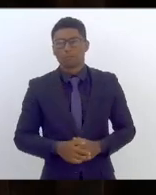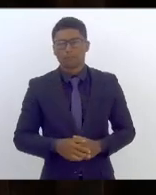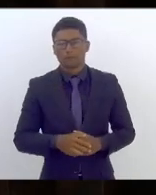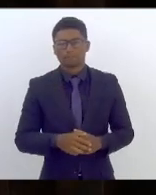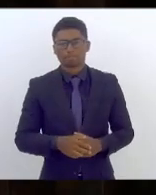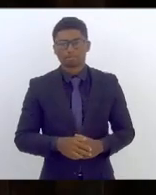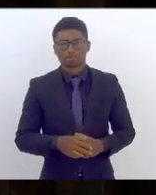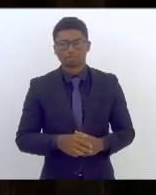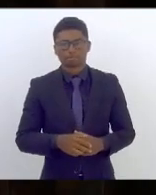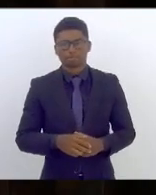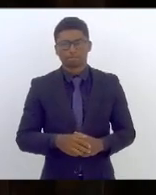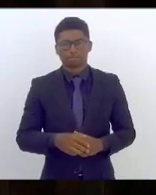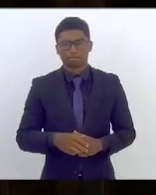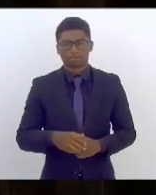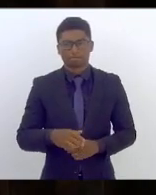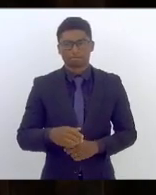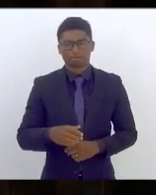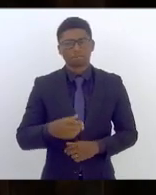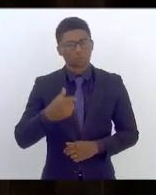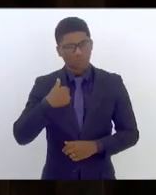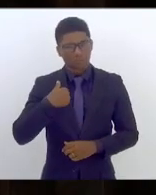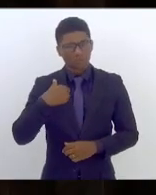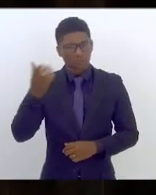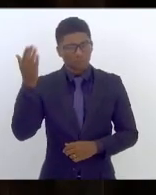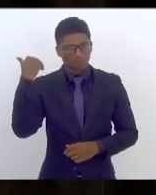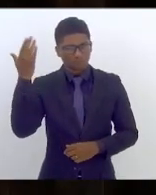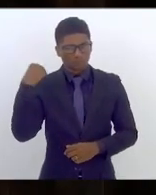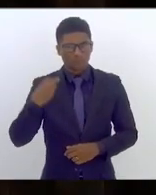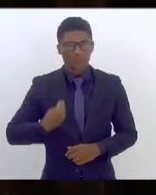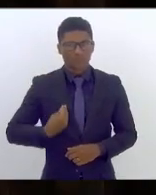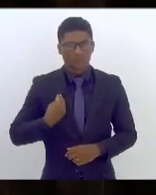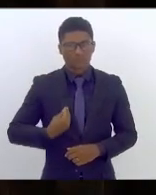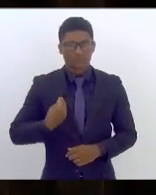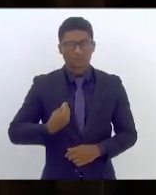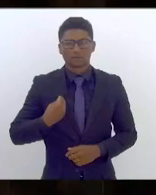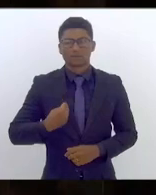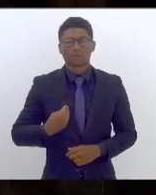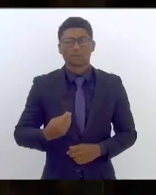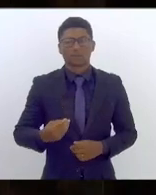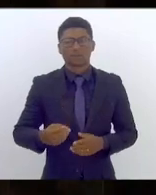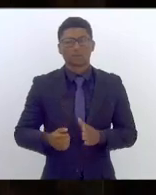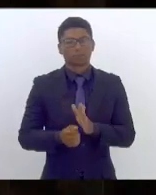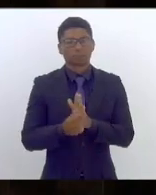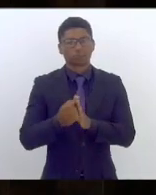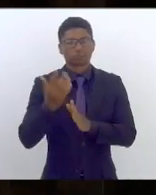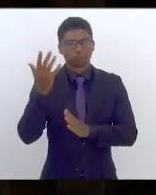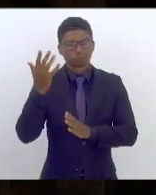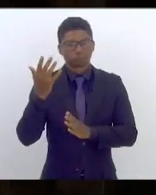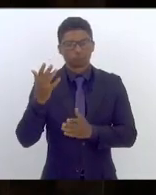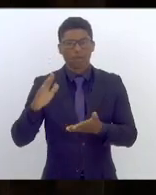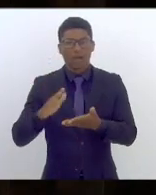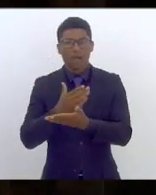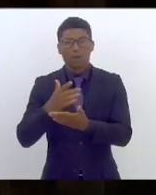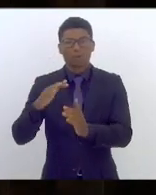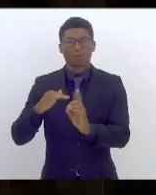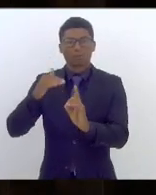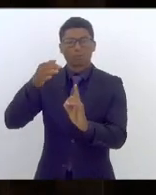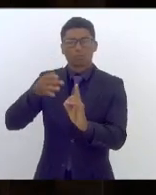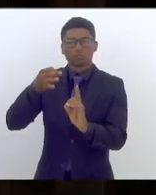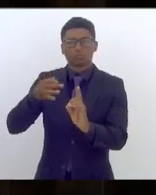acho que testemunhou muitos fatos que eu vivi não é eu vivi muitas pressões de alguns desembargadores